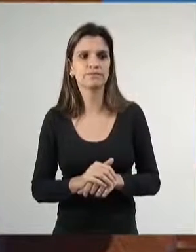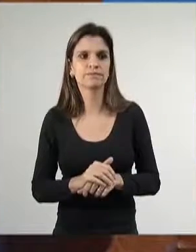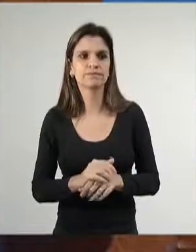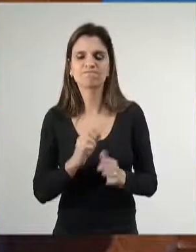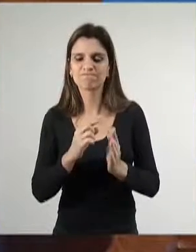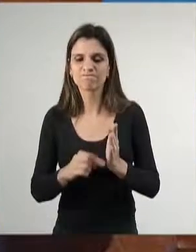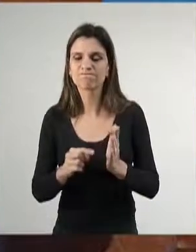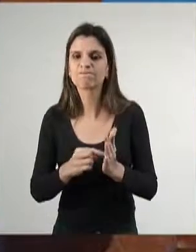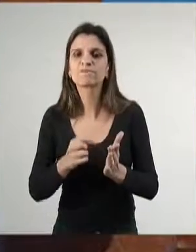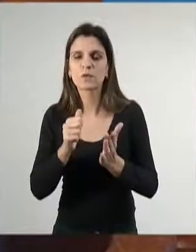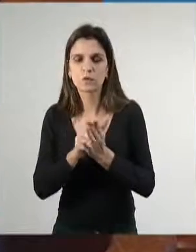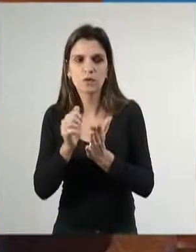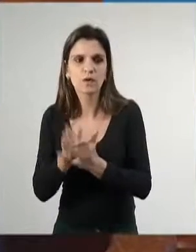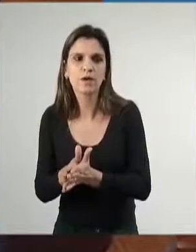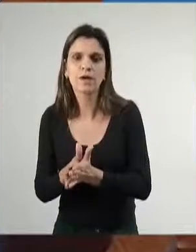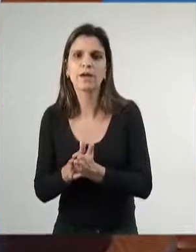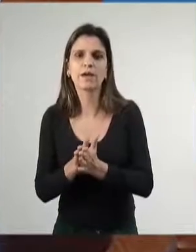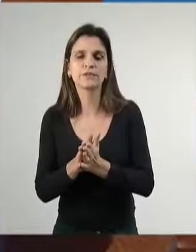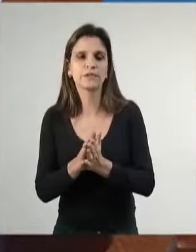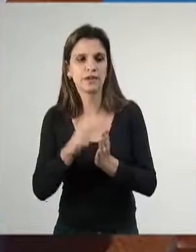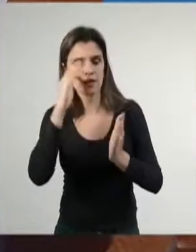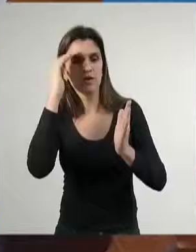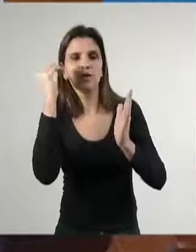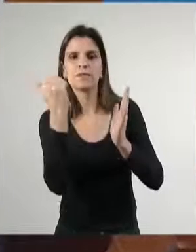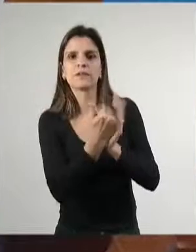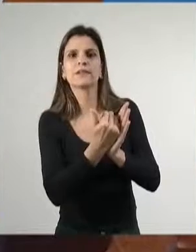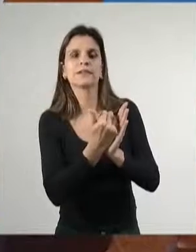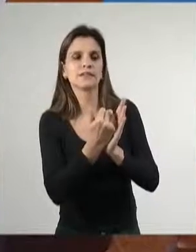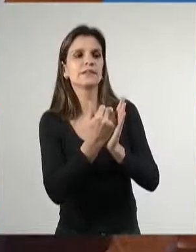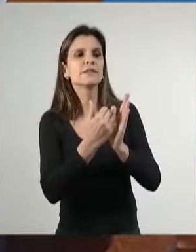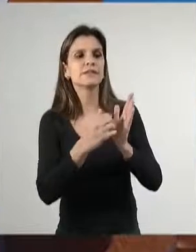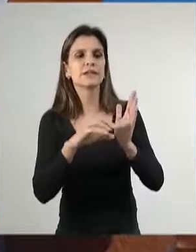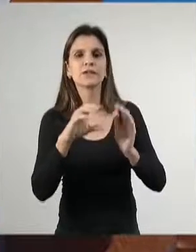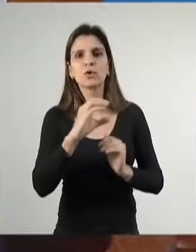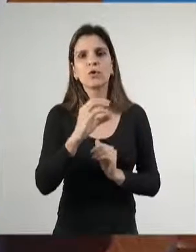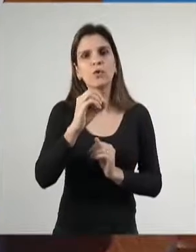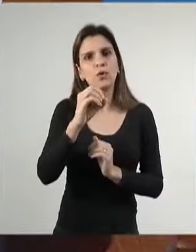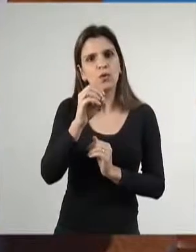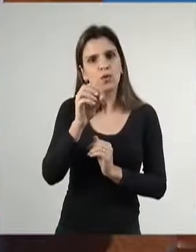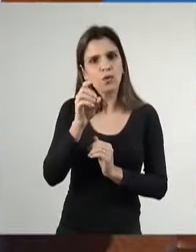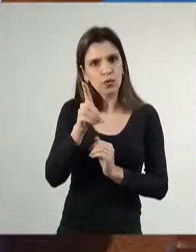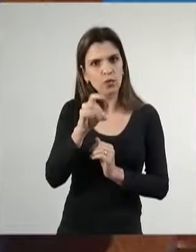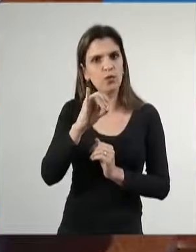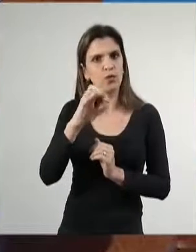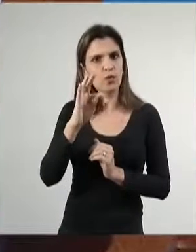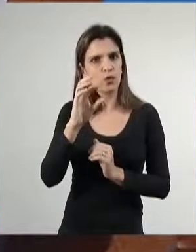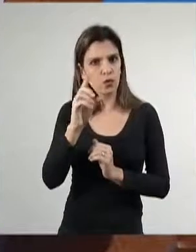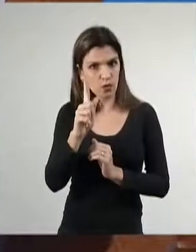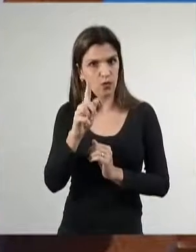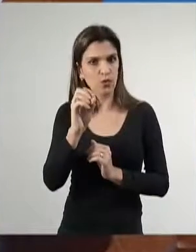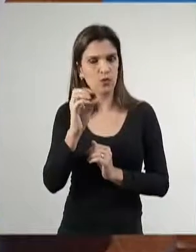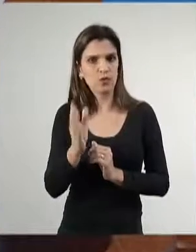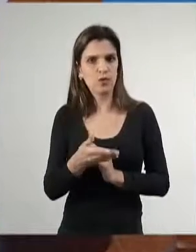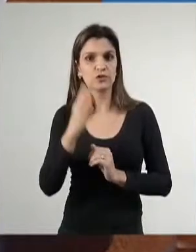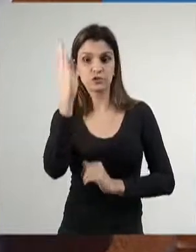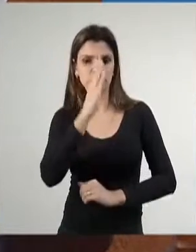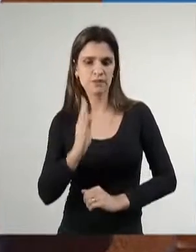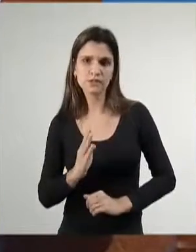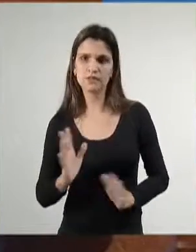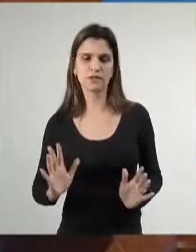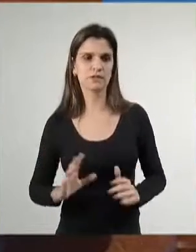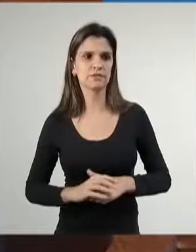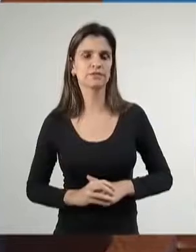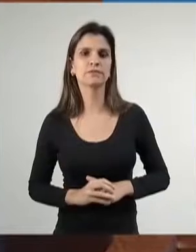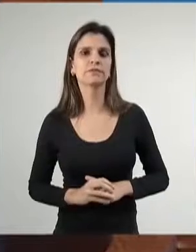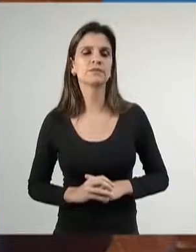que transgrida as disposições do Código de Trânsito Brasileiro, da legislação complementar ou das resoluções do Conselho